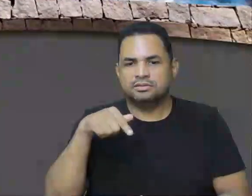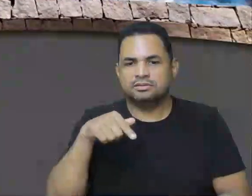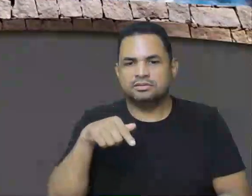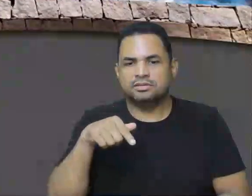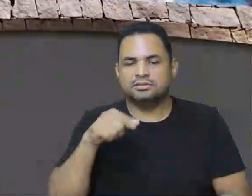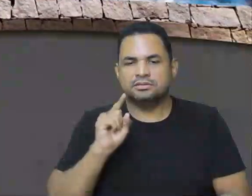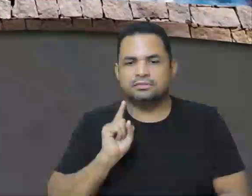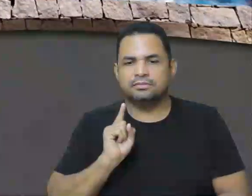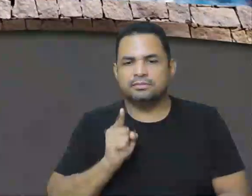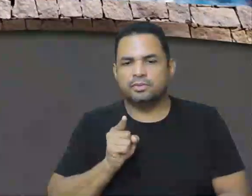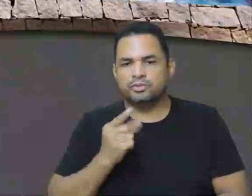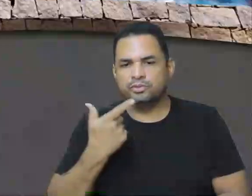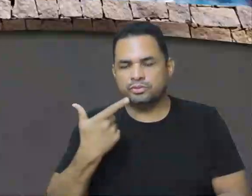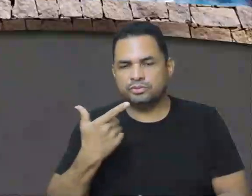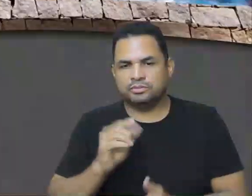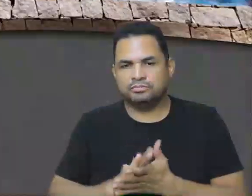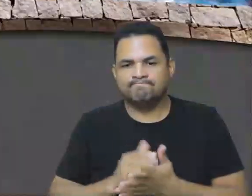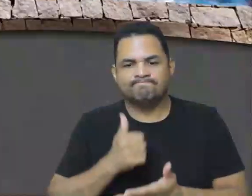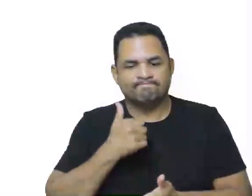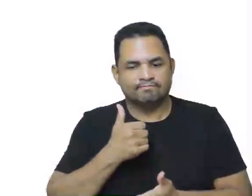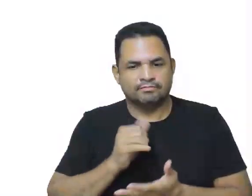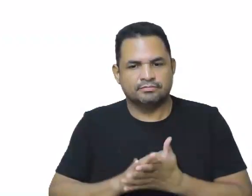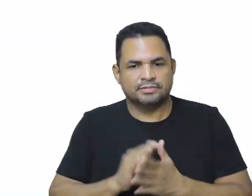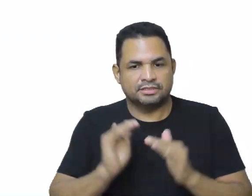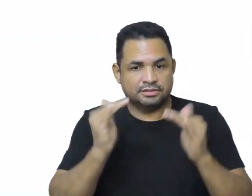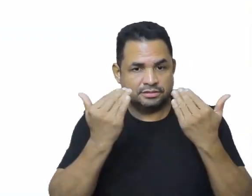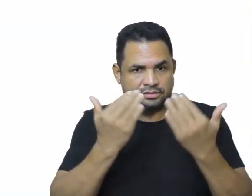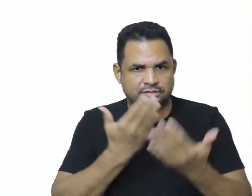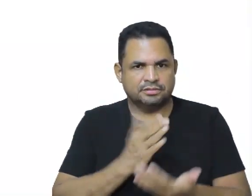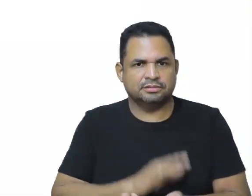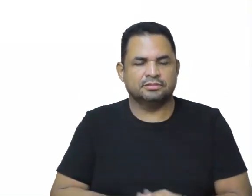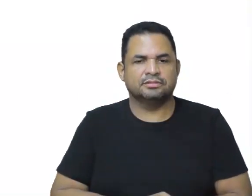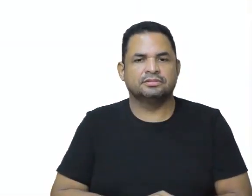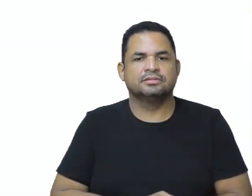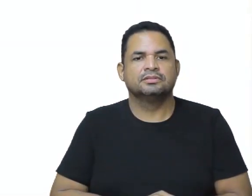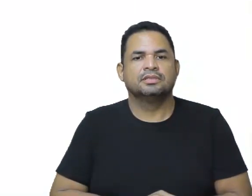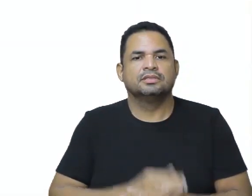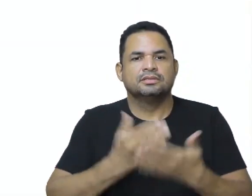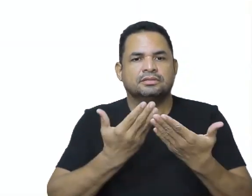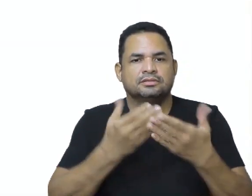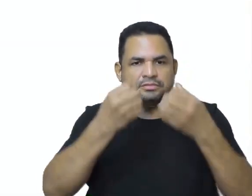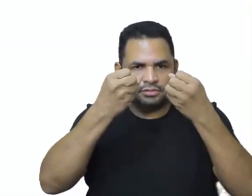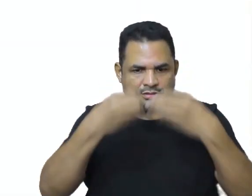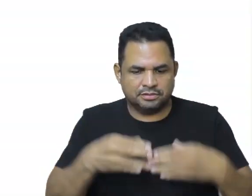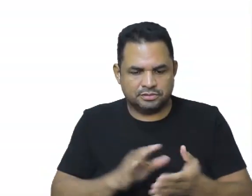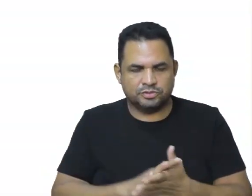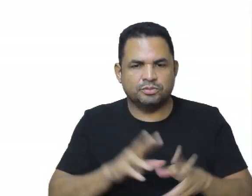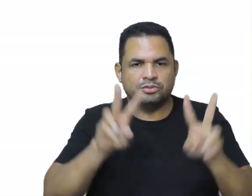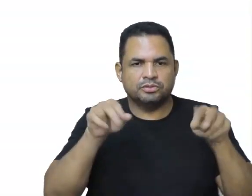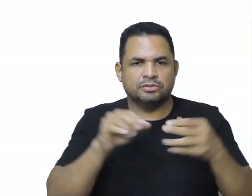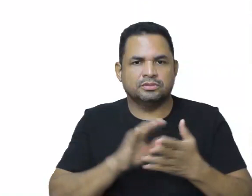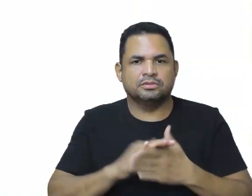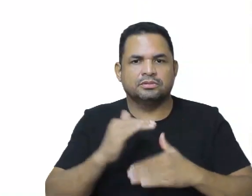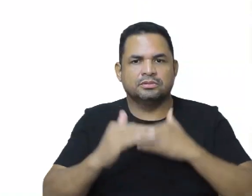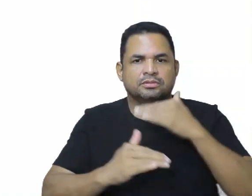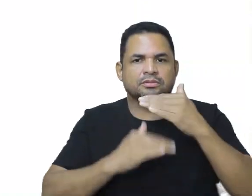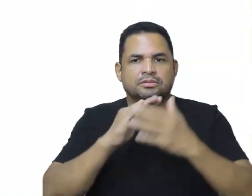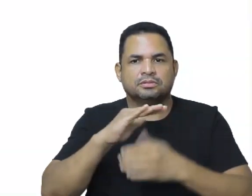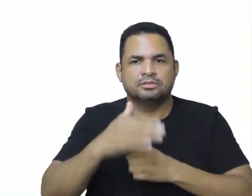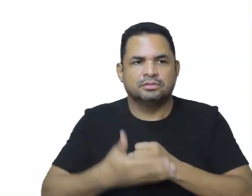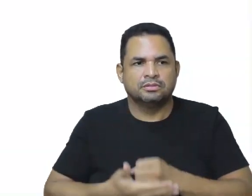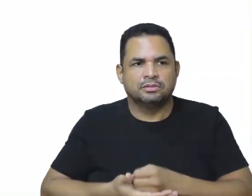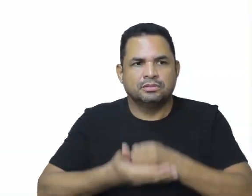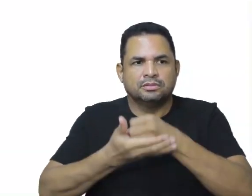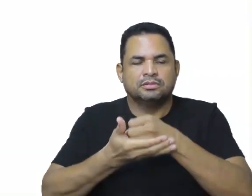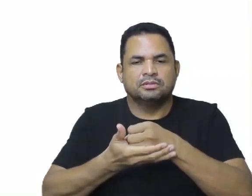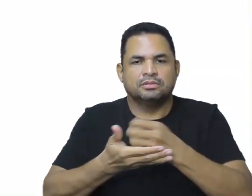47.2. Beleza? Fica ligado aí na nossa aula, que nessa aula nós falamos sobre a temática